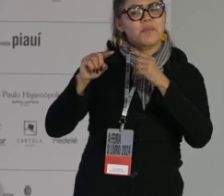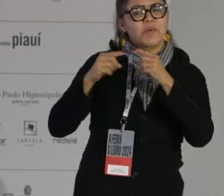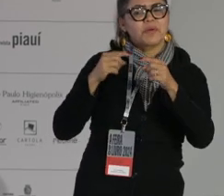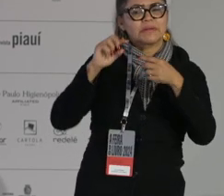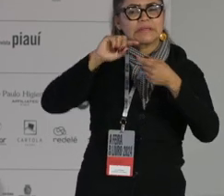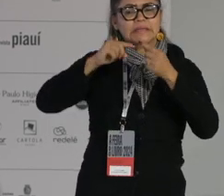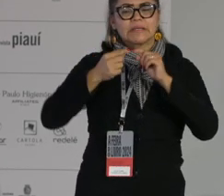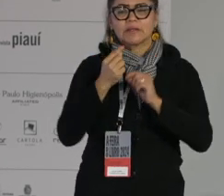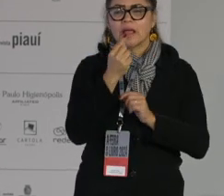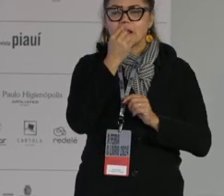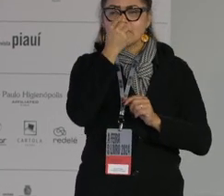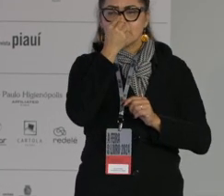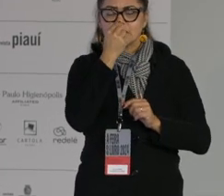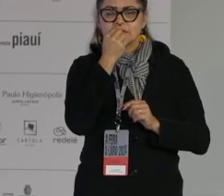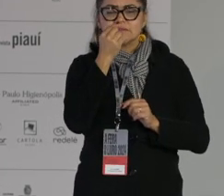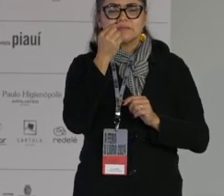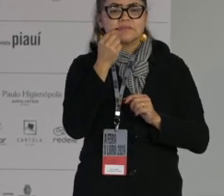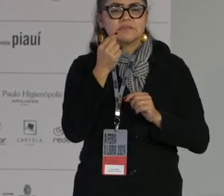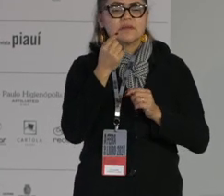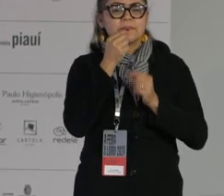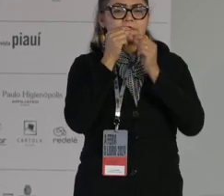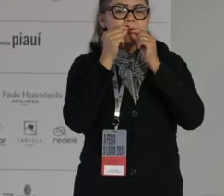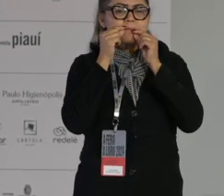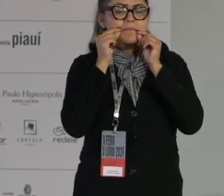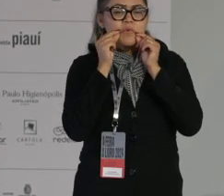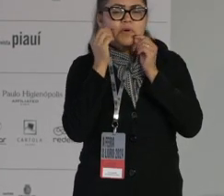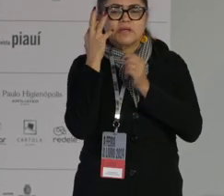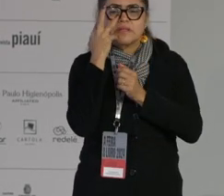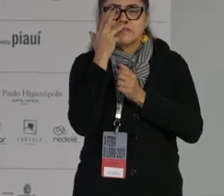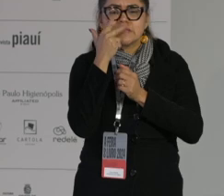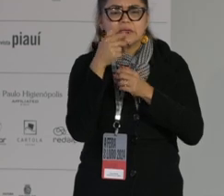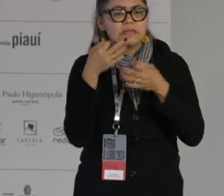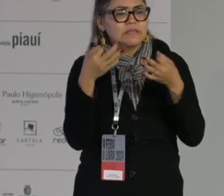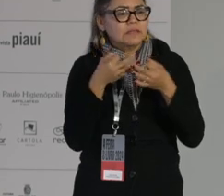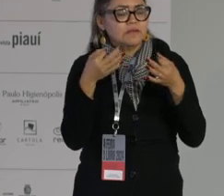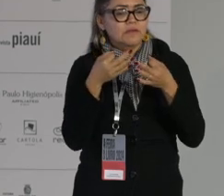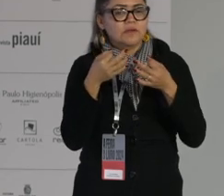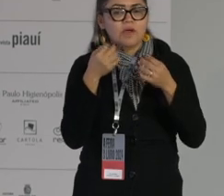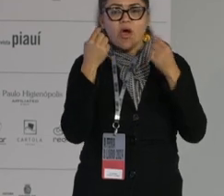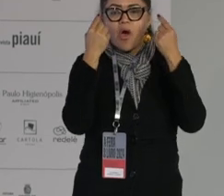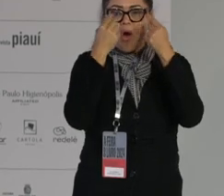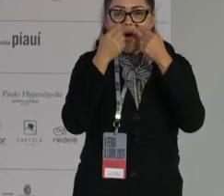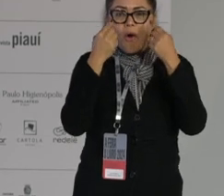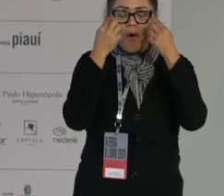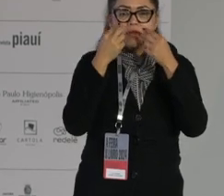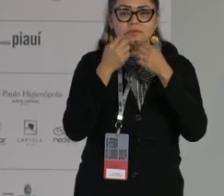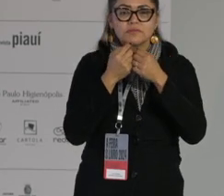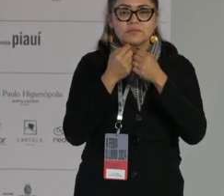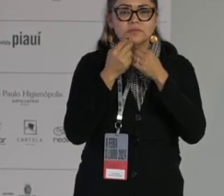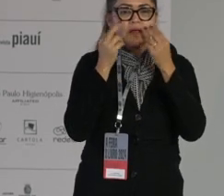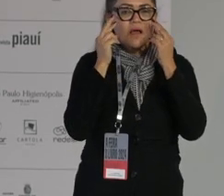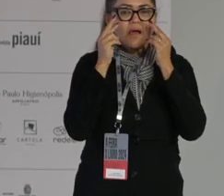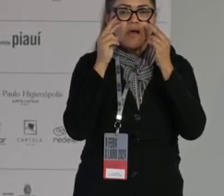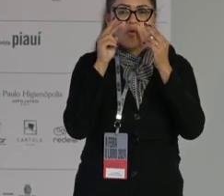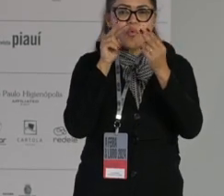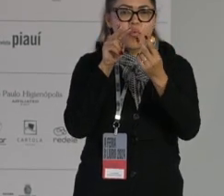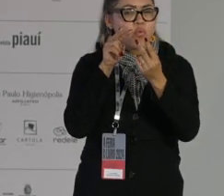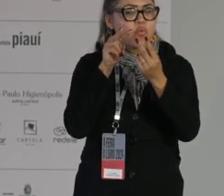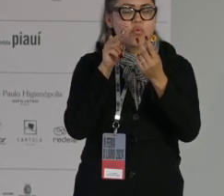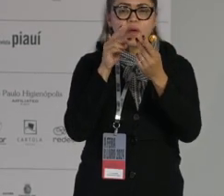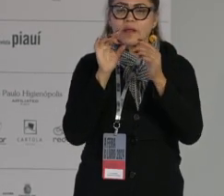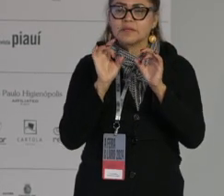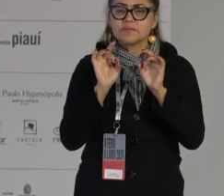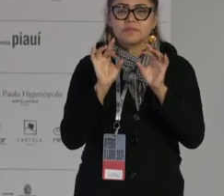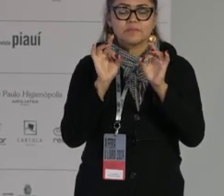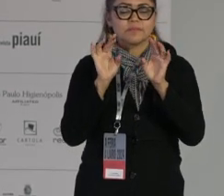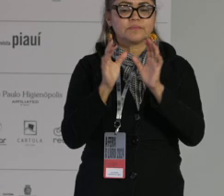mesmo nariz mimoso, a boca pequena e formosa. Mas os olhos eram irrepetíveis.